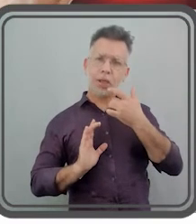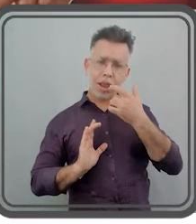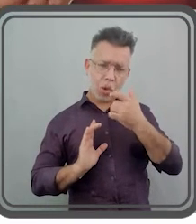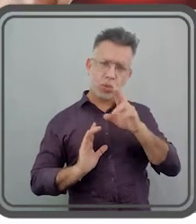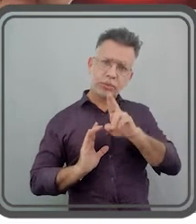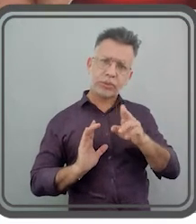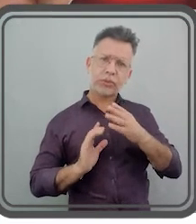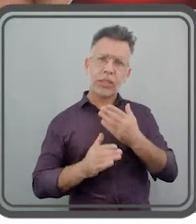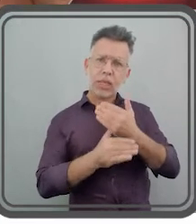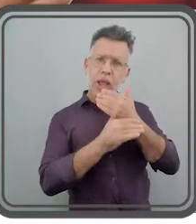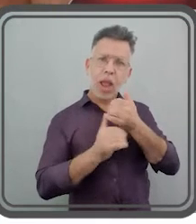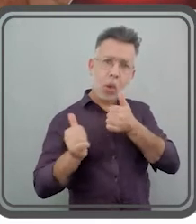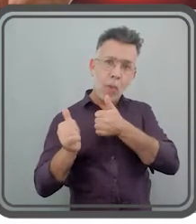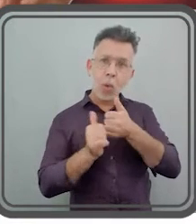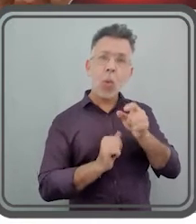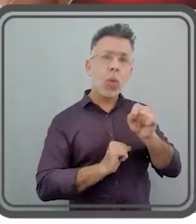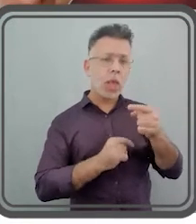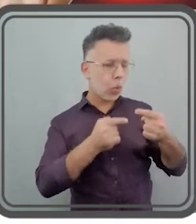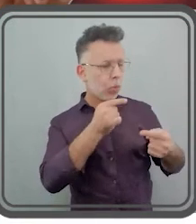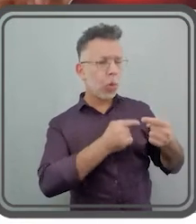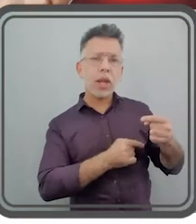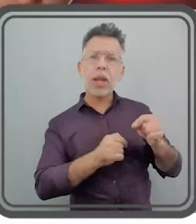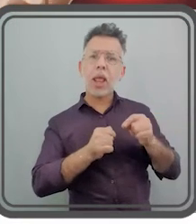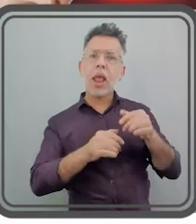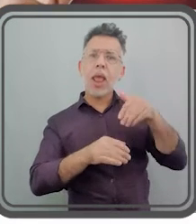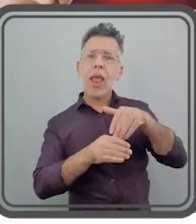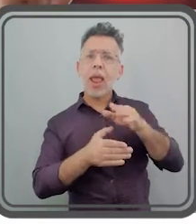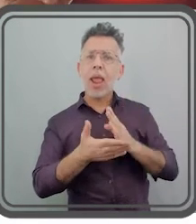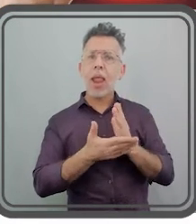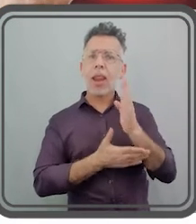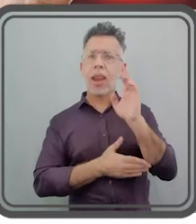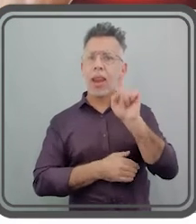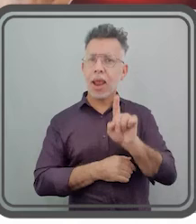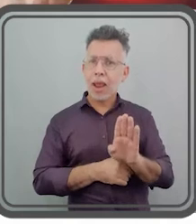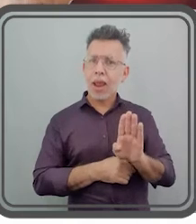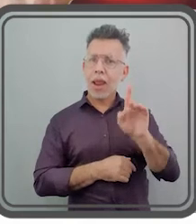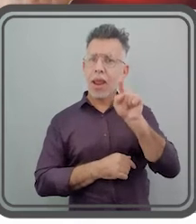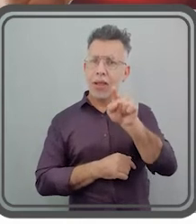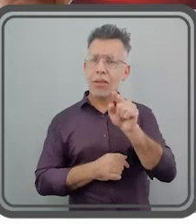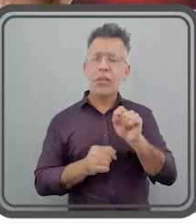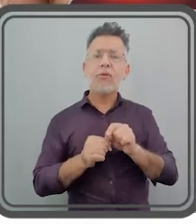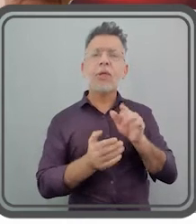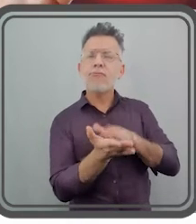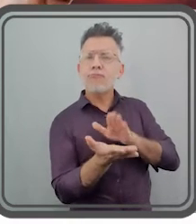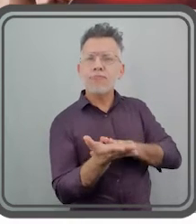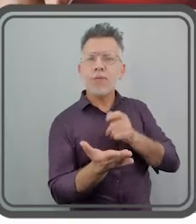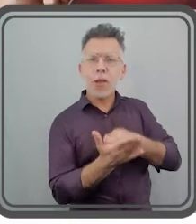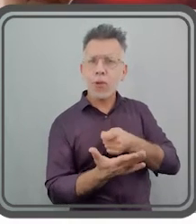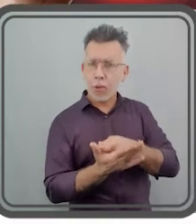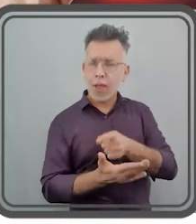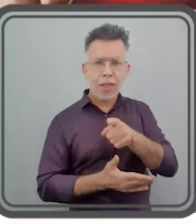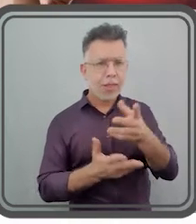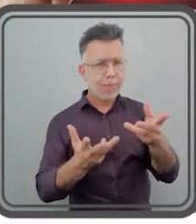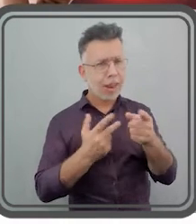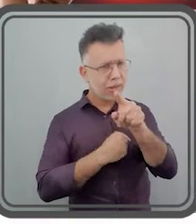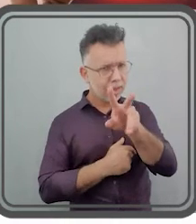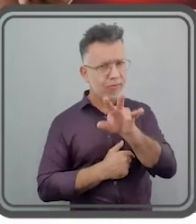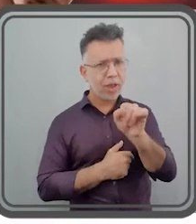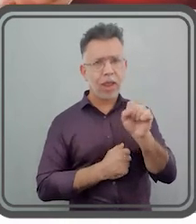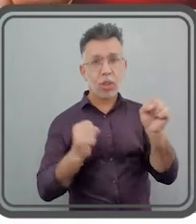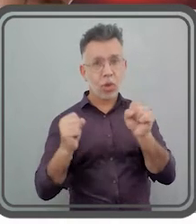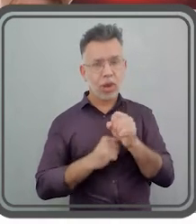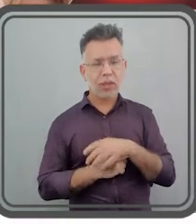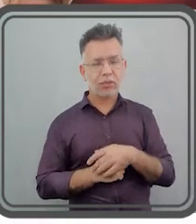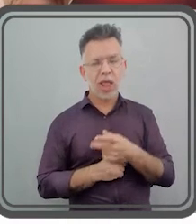a tecnologia acompanhando o que os políticos eleitos por você estão fazendo e fazer a cobrança digital é maravilhoso vão